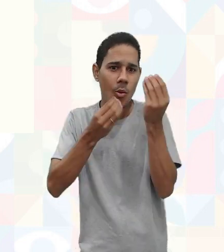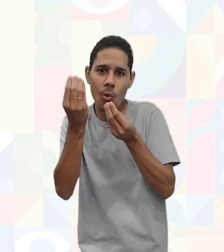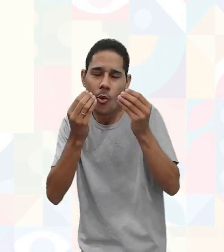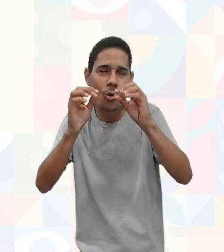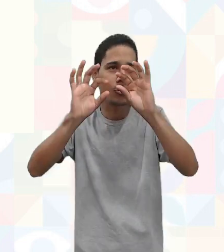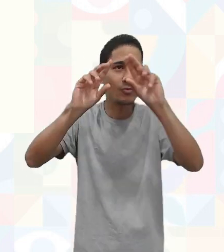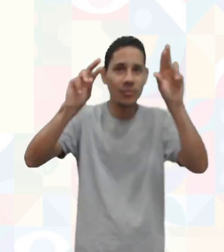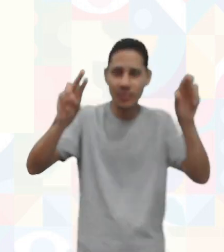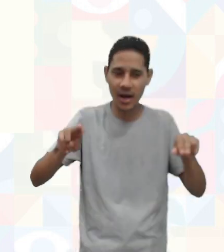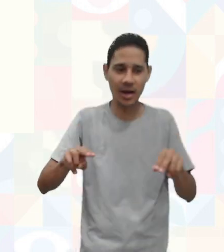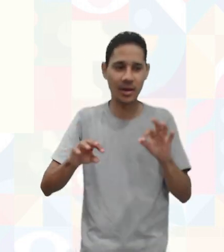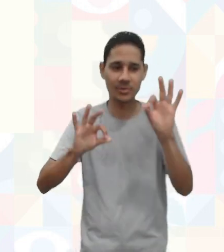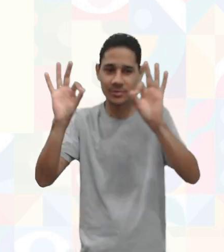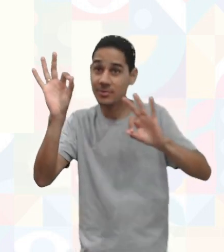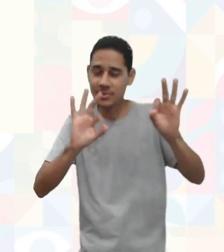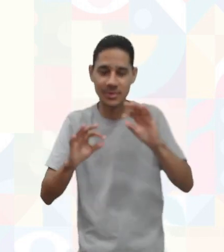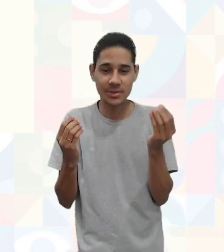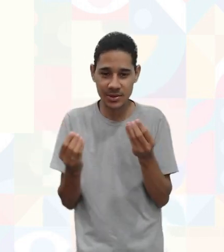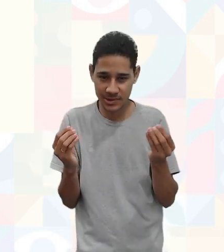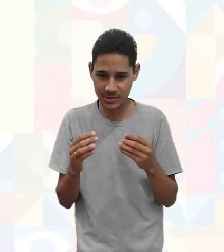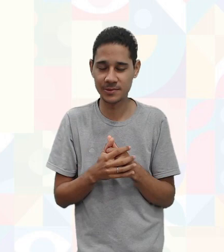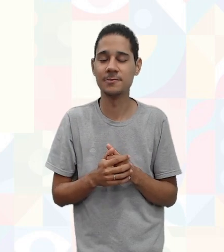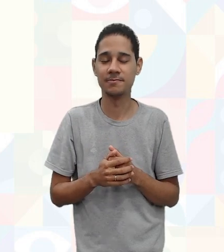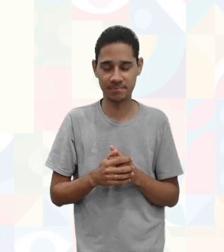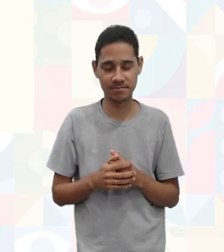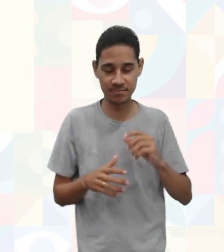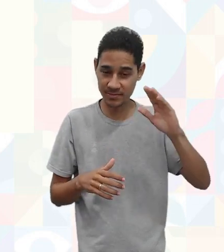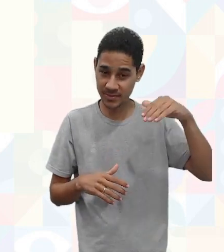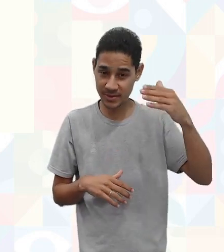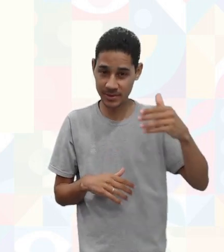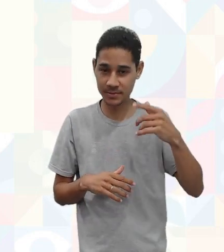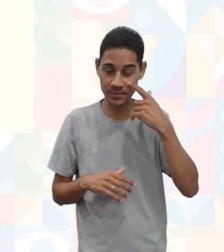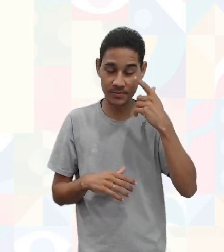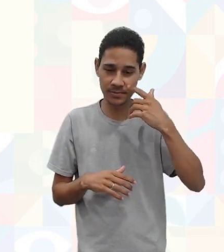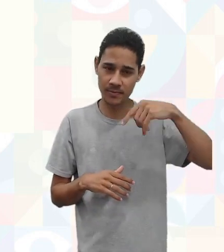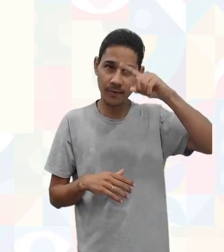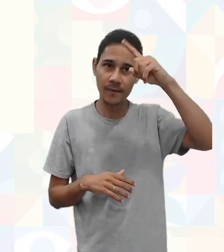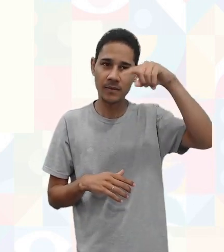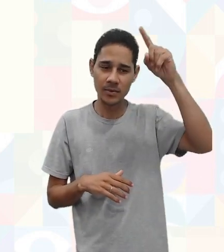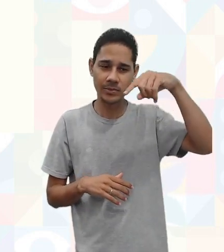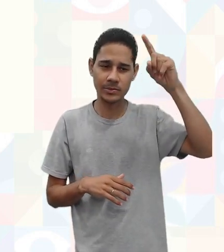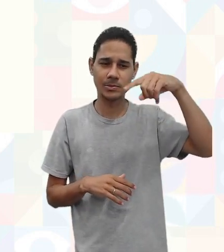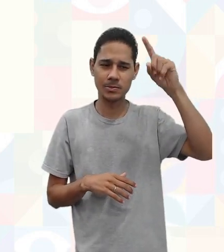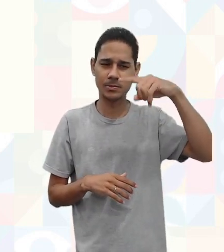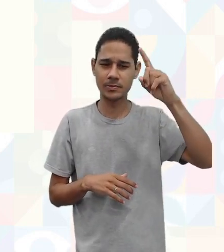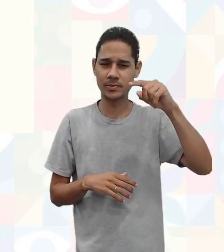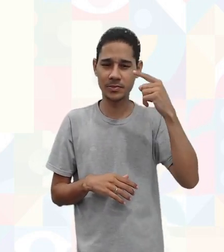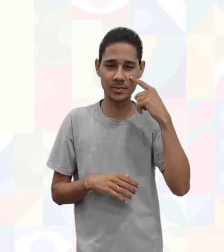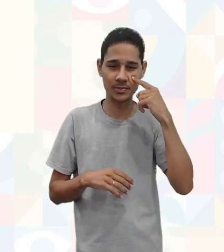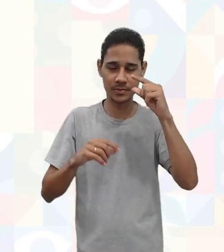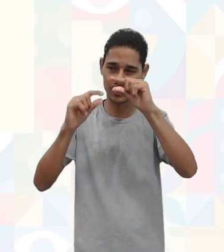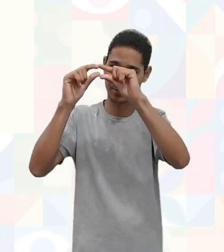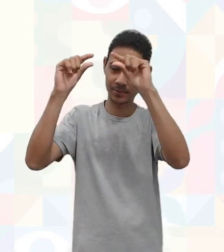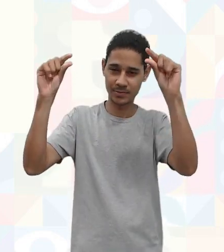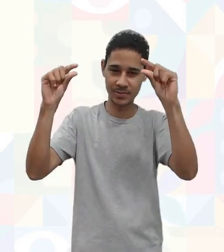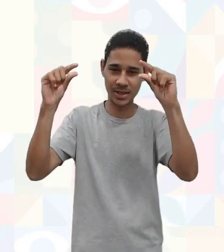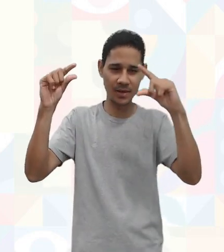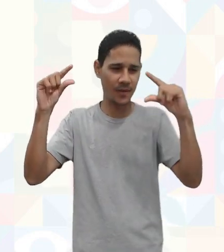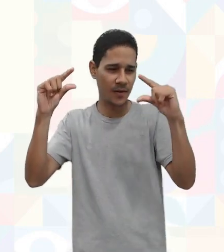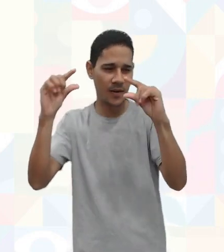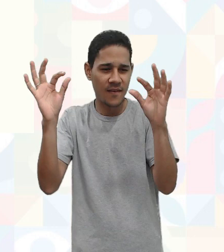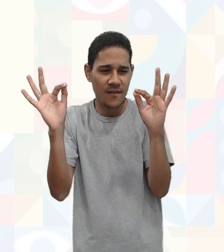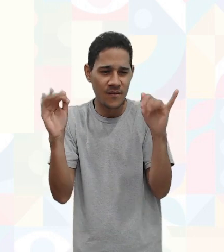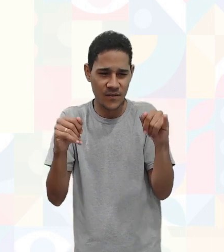tags que a gente tem aqui na linguagem HTML. Então, vou subir aqui um pouquinho. Tá vendo o fechamento aqui e